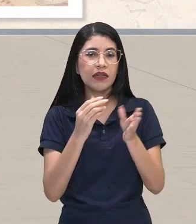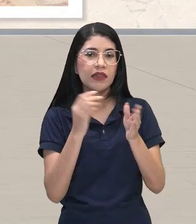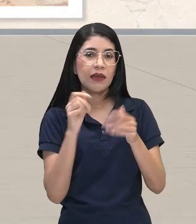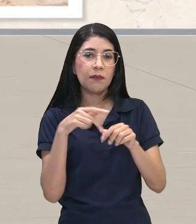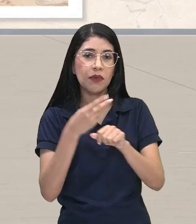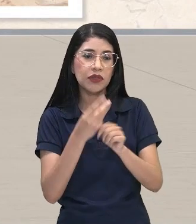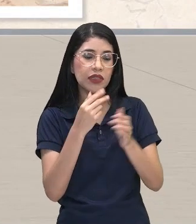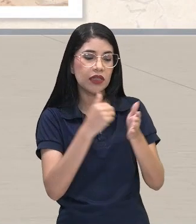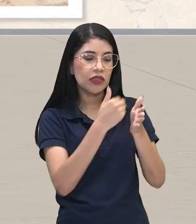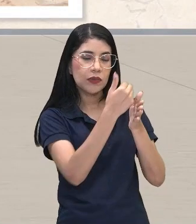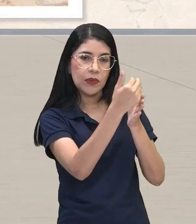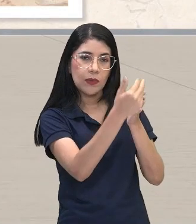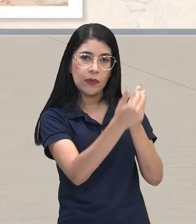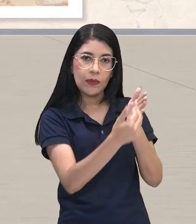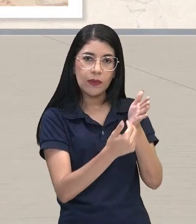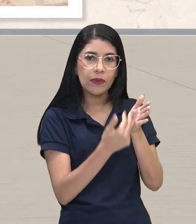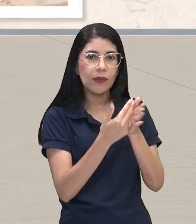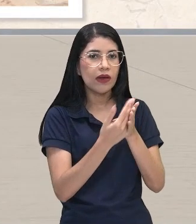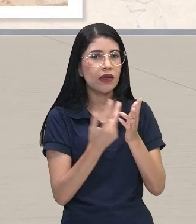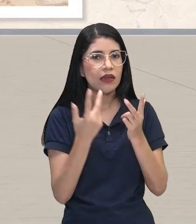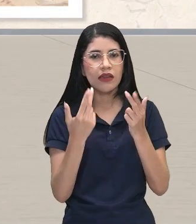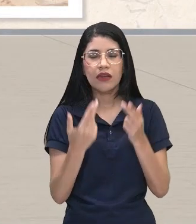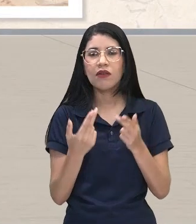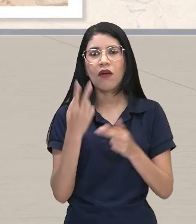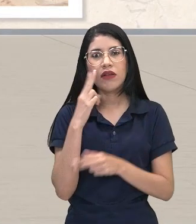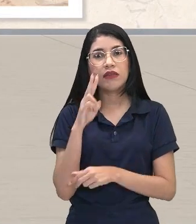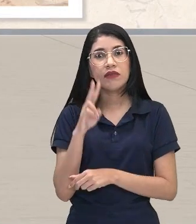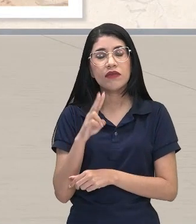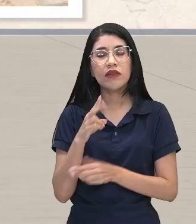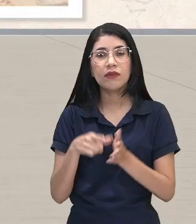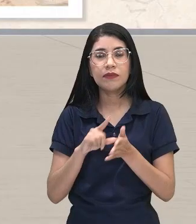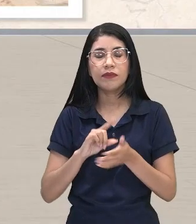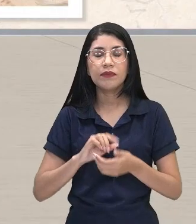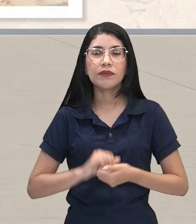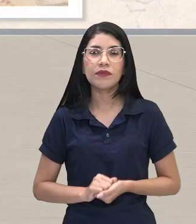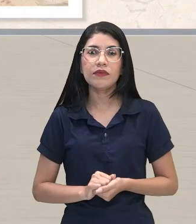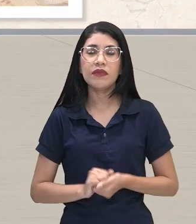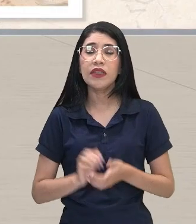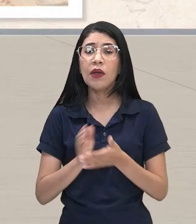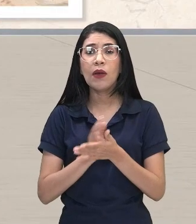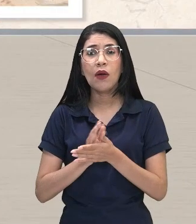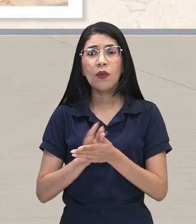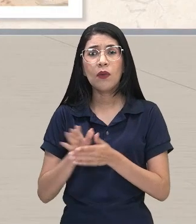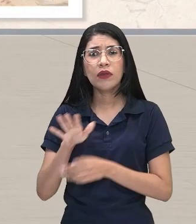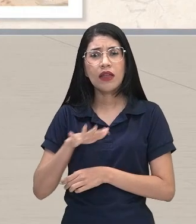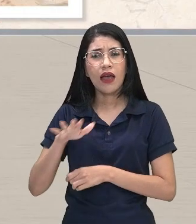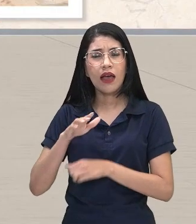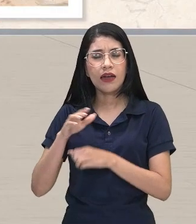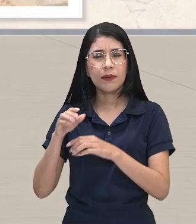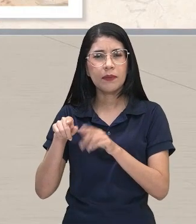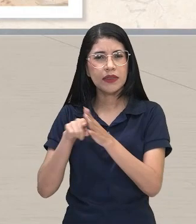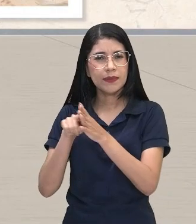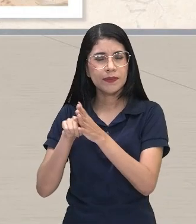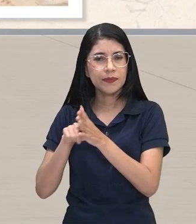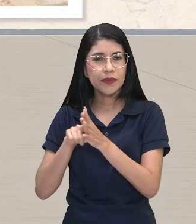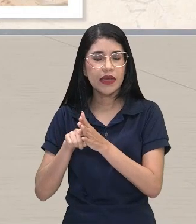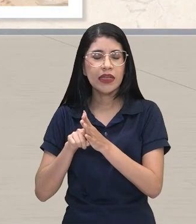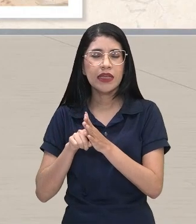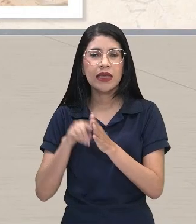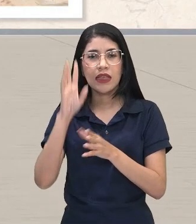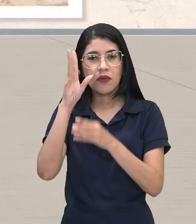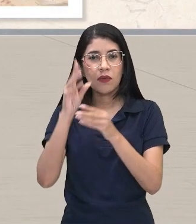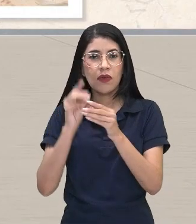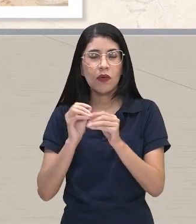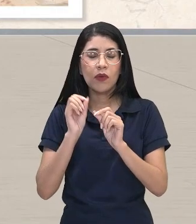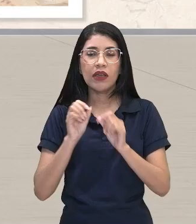esses animais tal como viam. Então, alguns estudiosos concluíram que eles faziam parte de um ritual